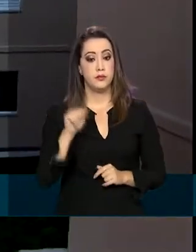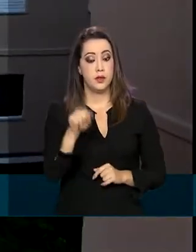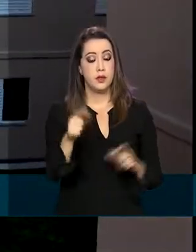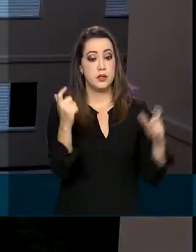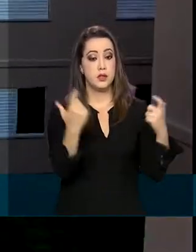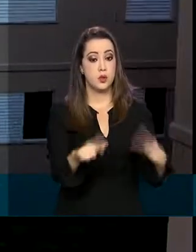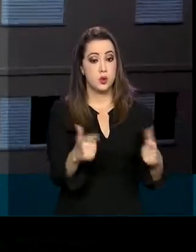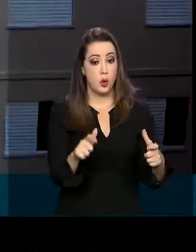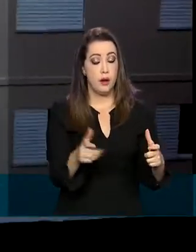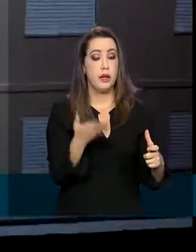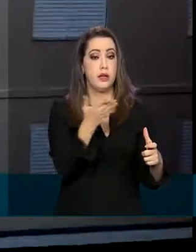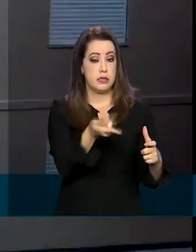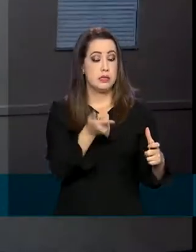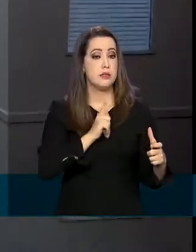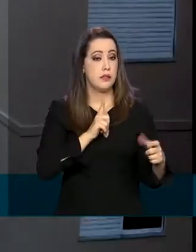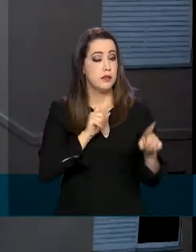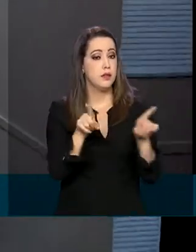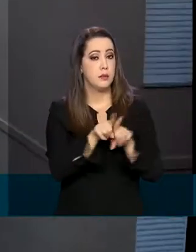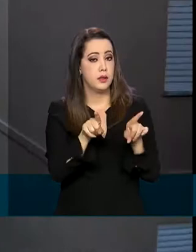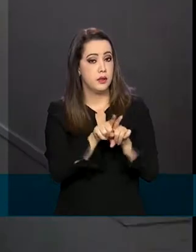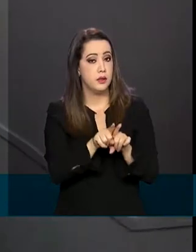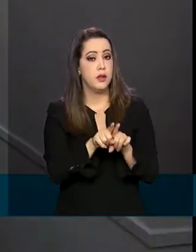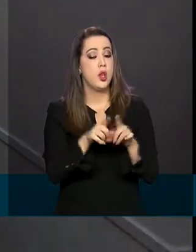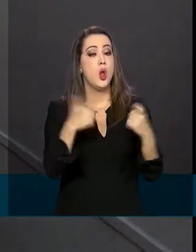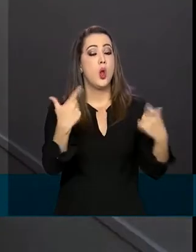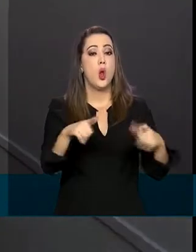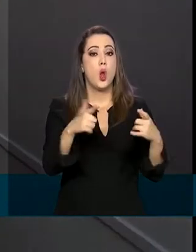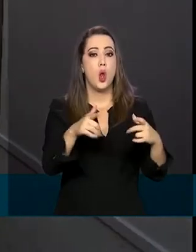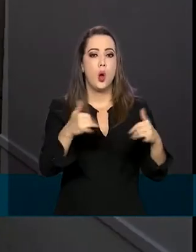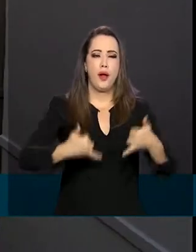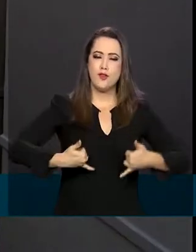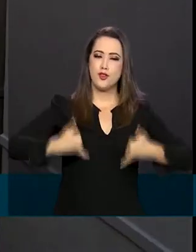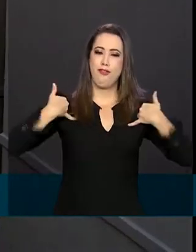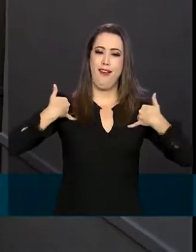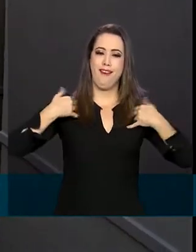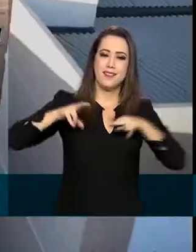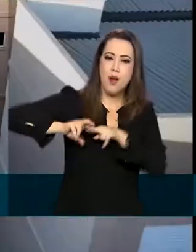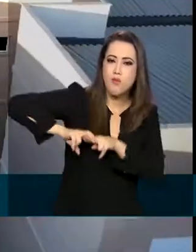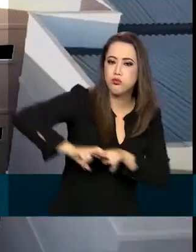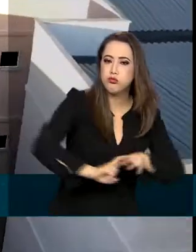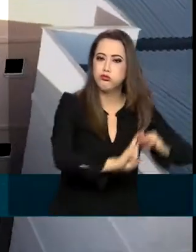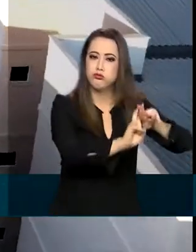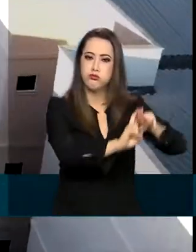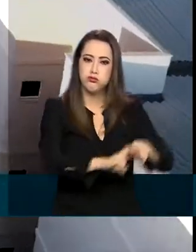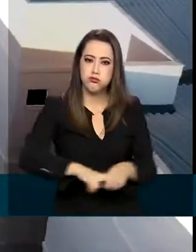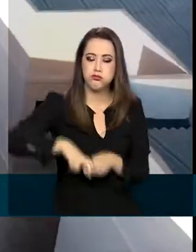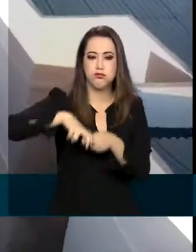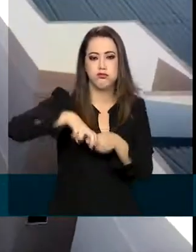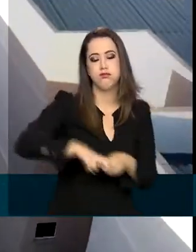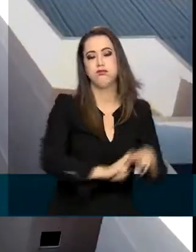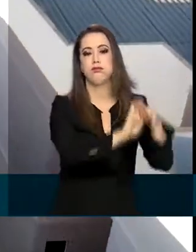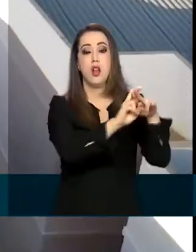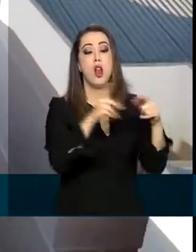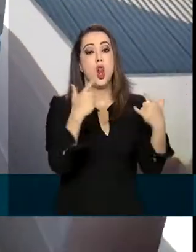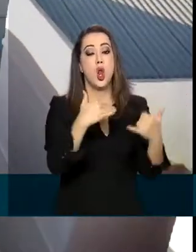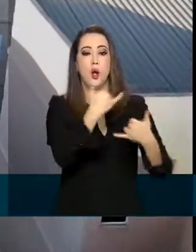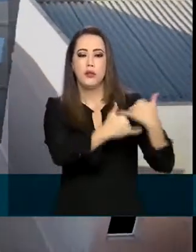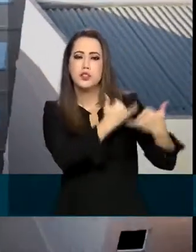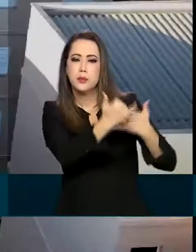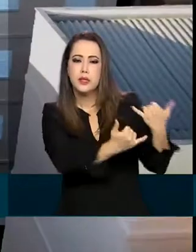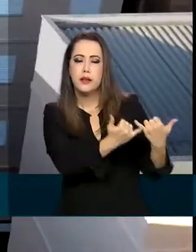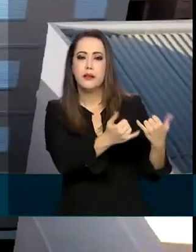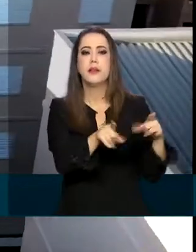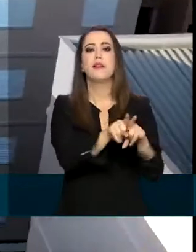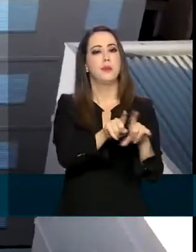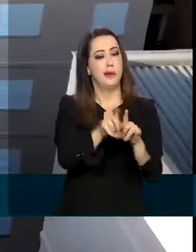condomínios, Espanha 1 e 2, contam ainda com salão de festas, playground, área de recreação multiuso, redes de água,